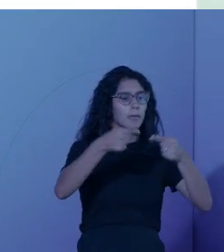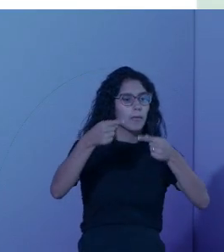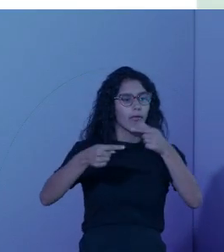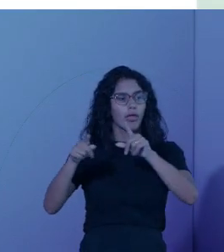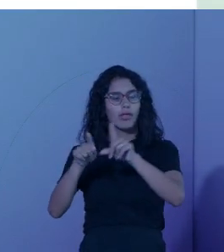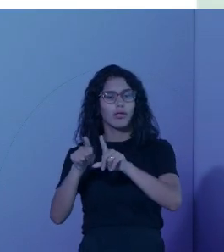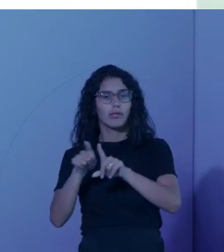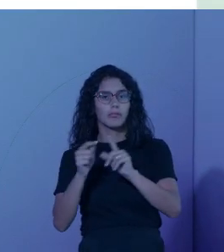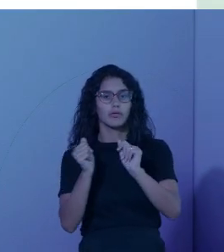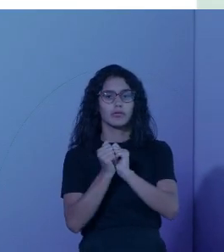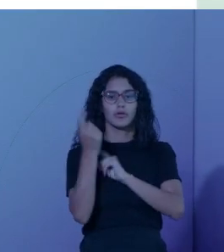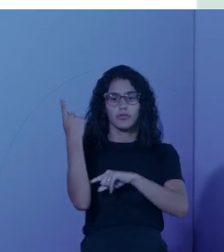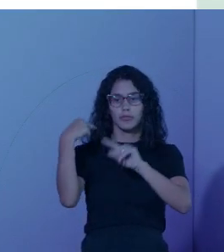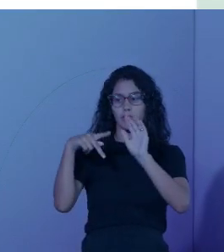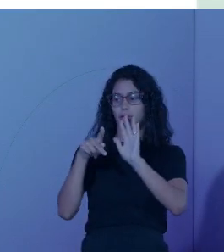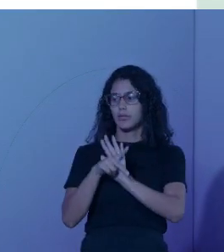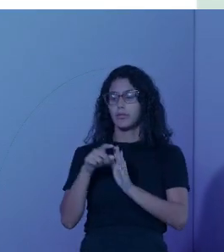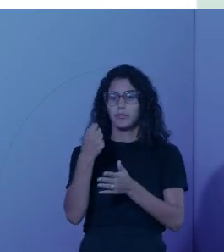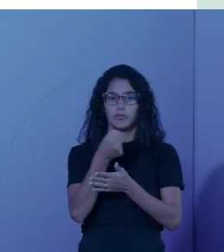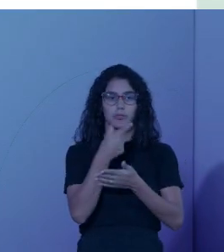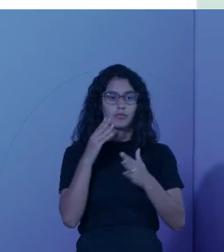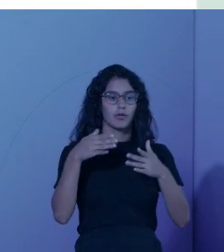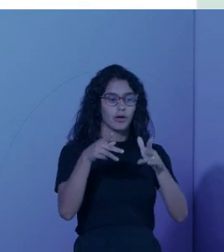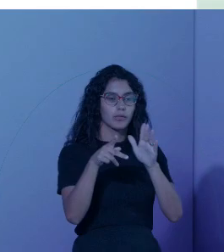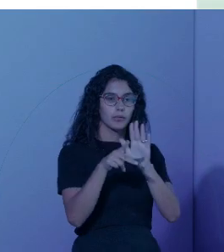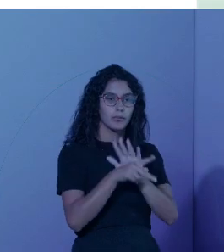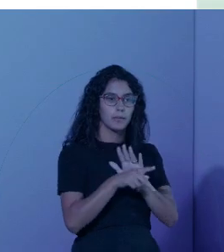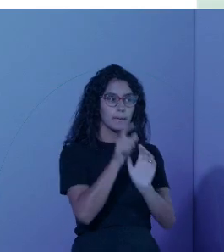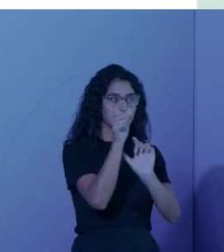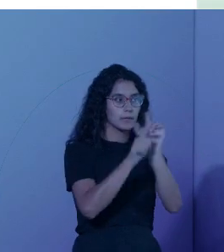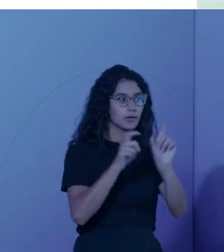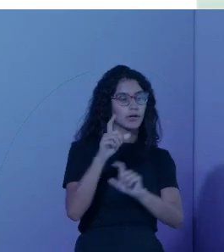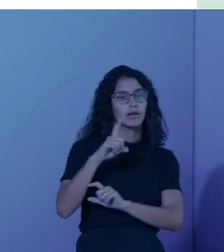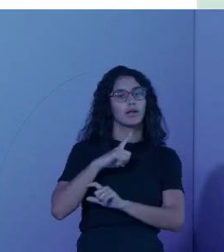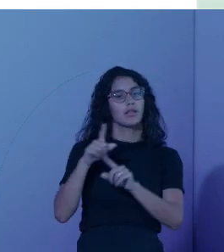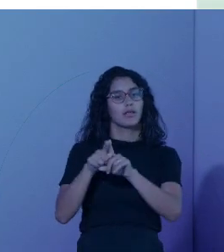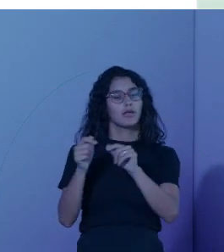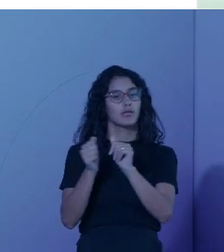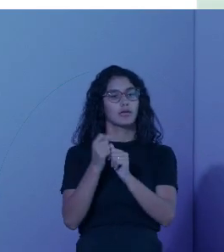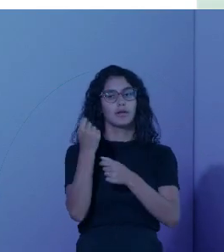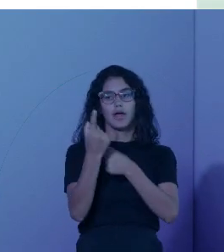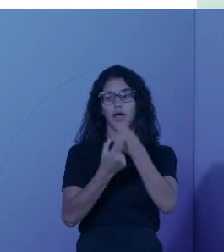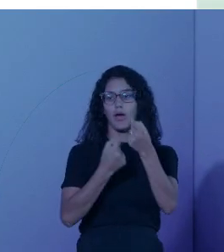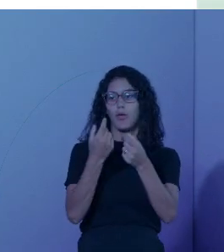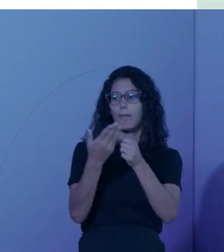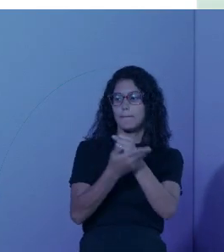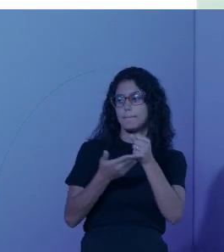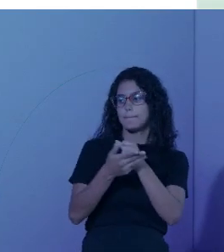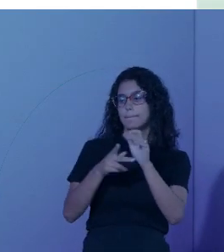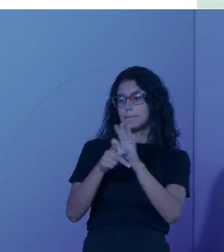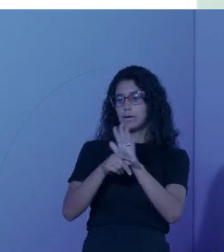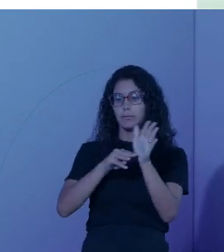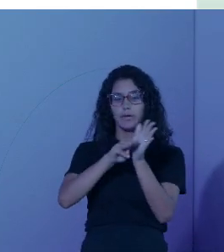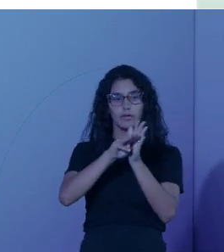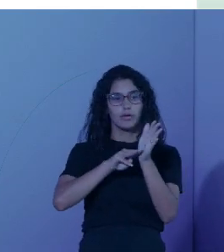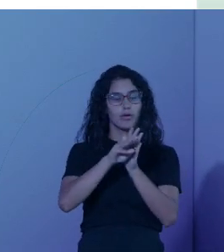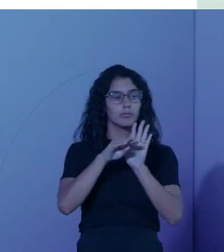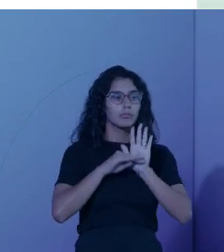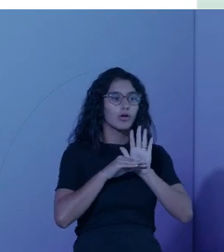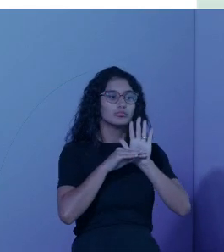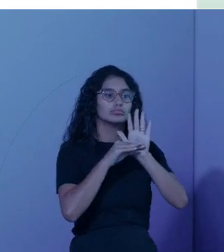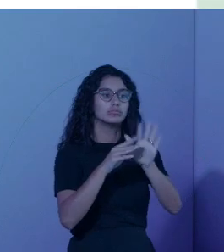que é o desenvolvimento de medicamentos focados no paciente, onde ele traz, então, algumas diretrizes metodológicas para